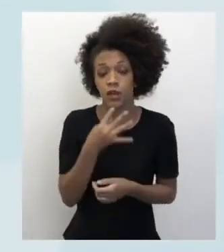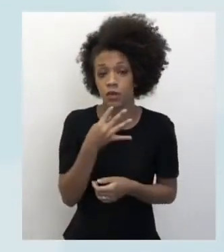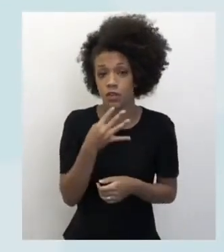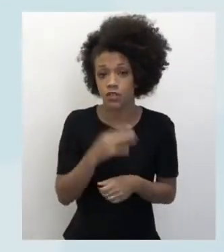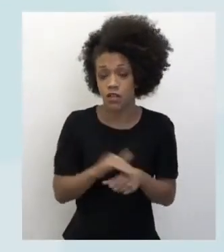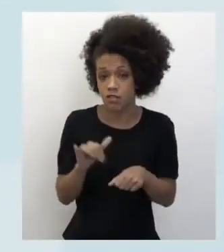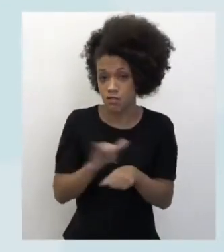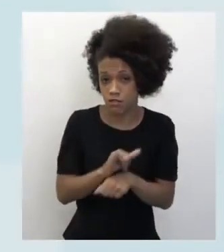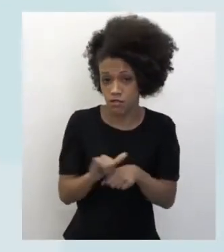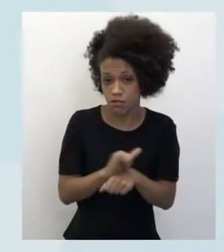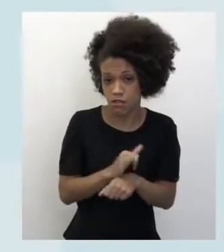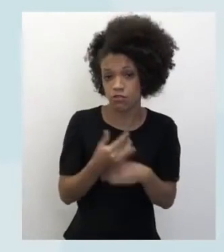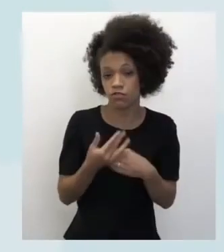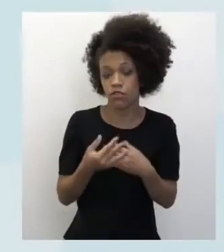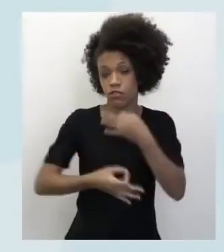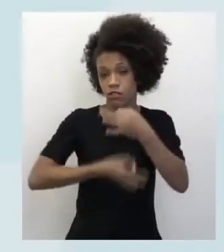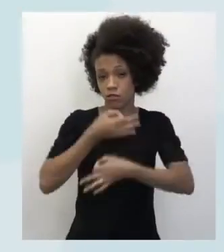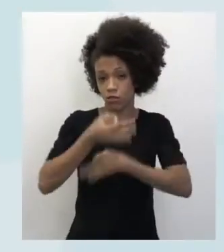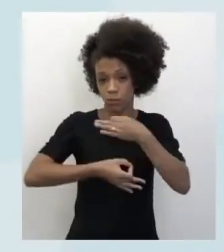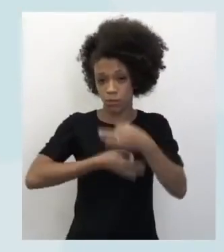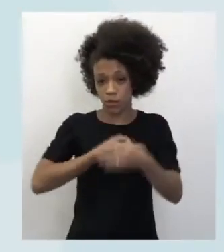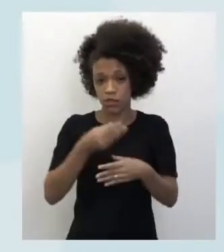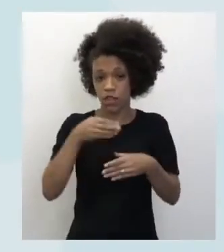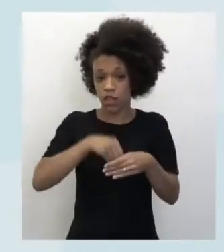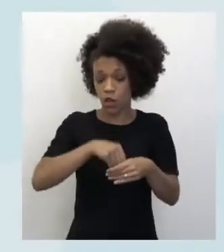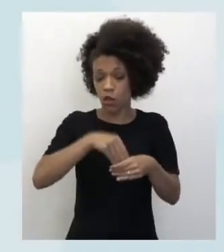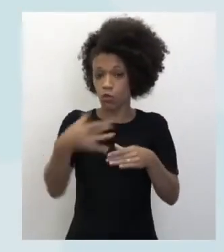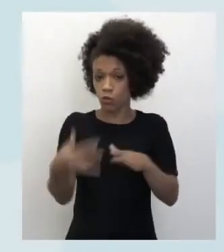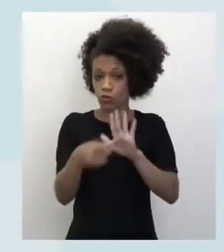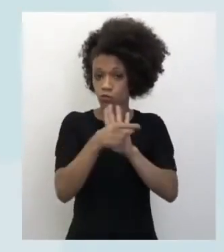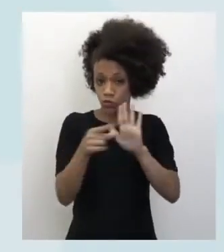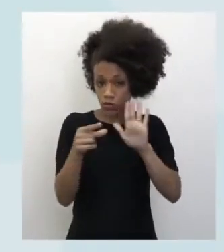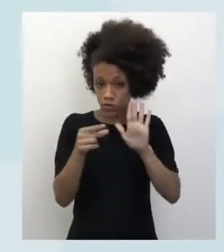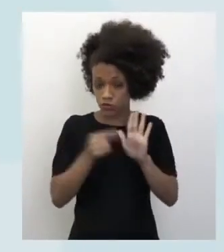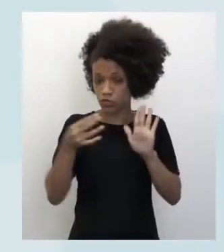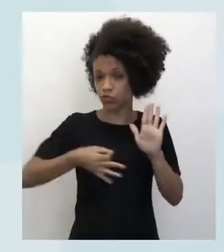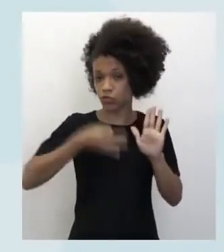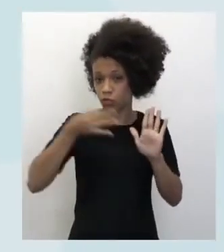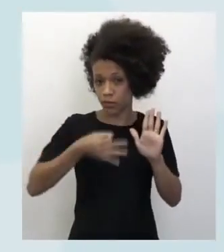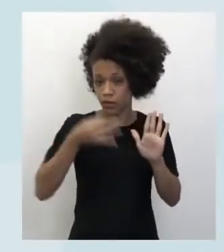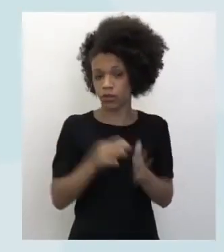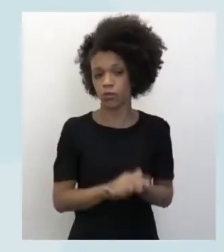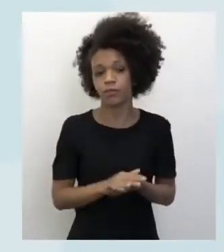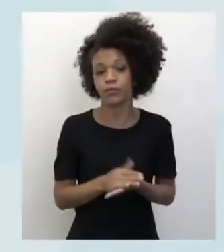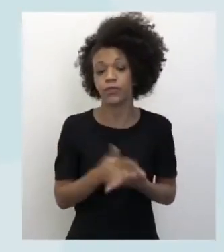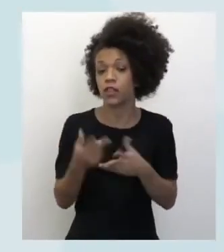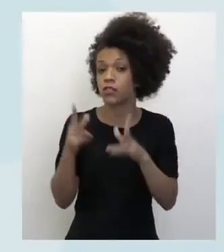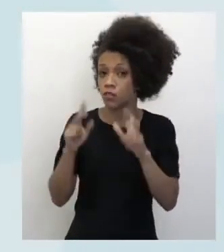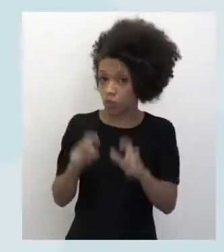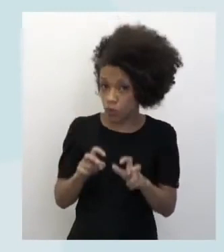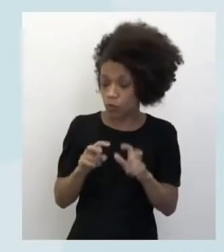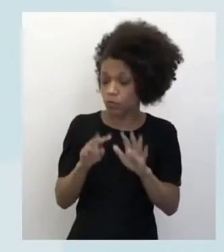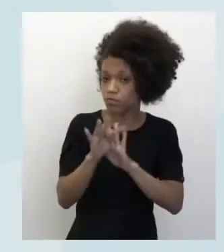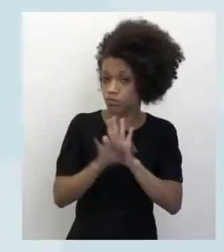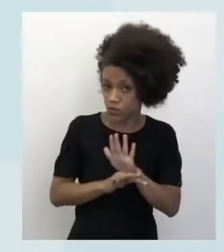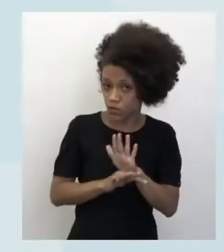Reconhecer estratégias argumentativas dentro do artigo de opinião. Esse é o texto escrito da